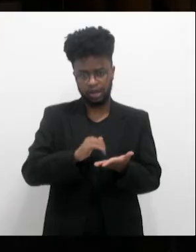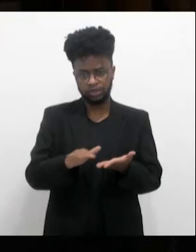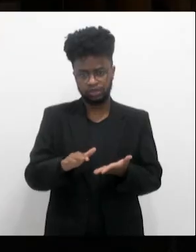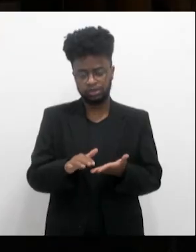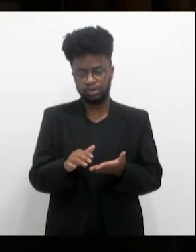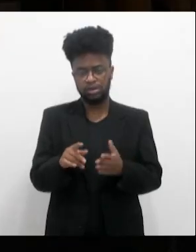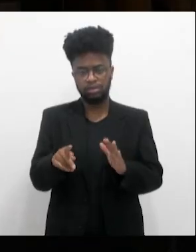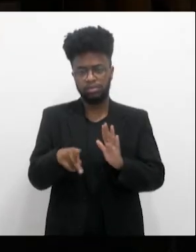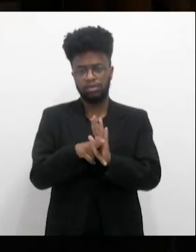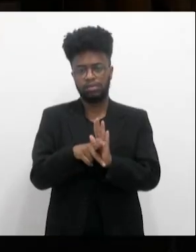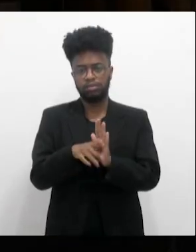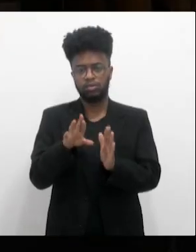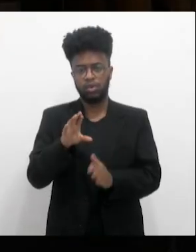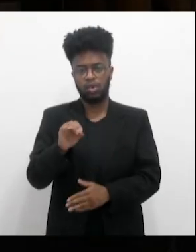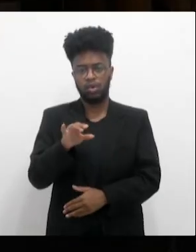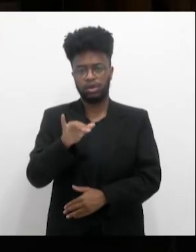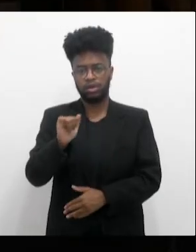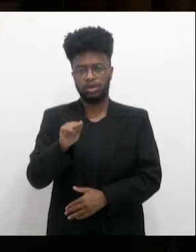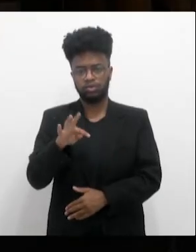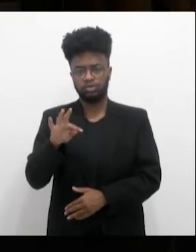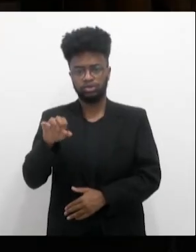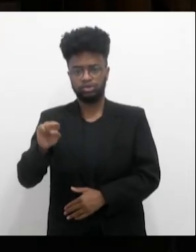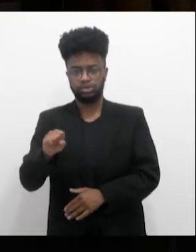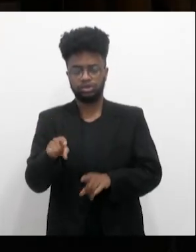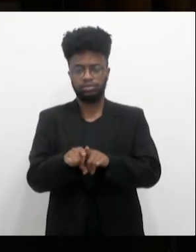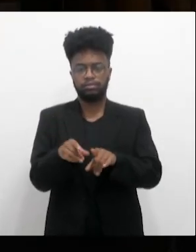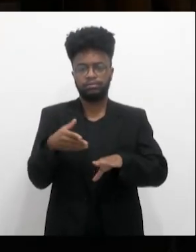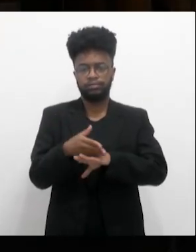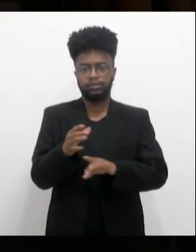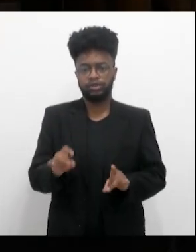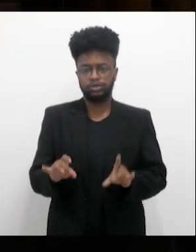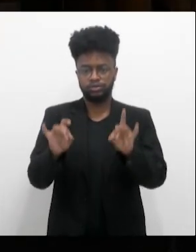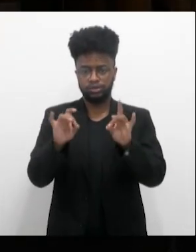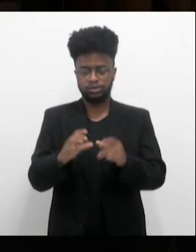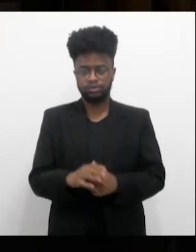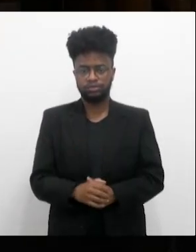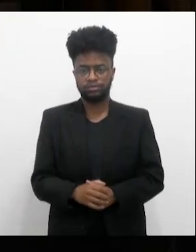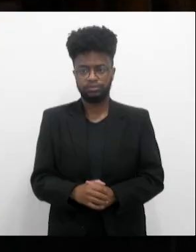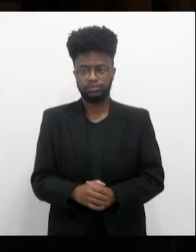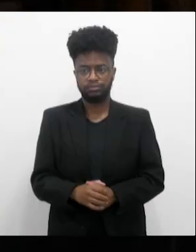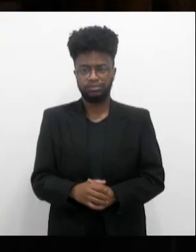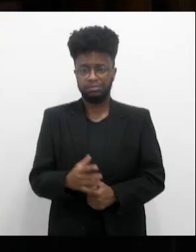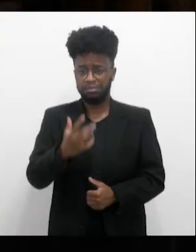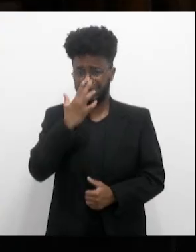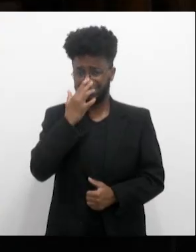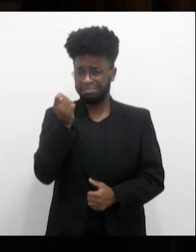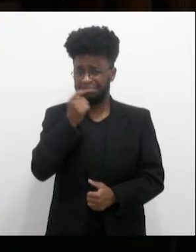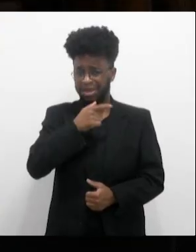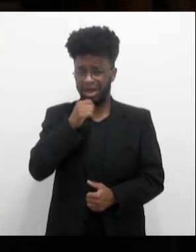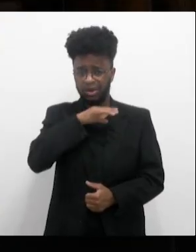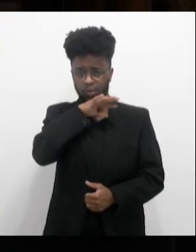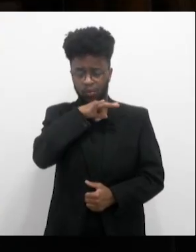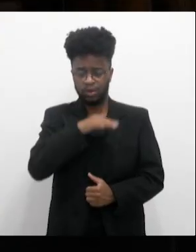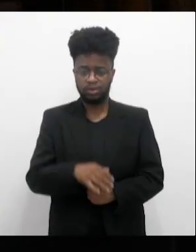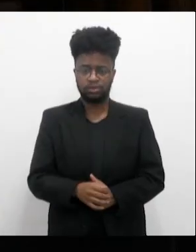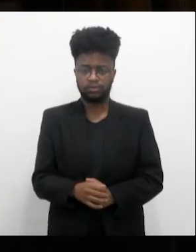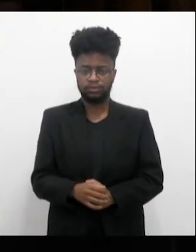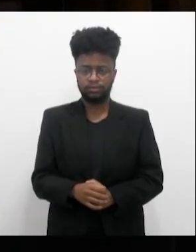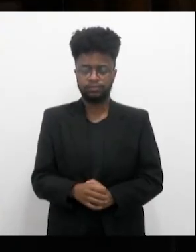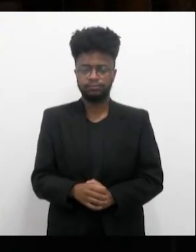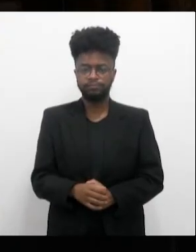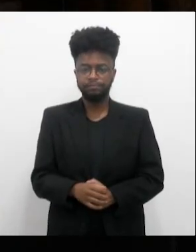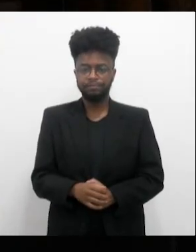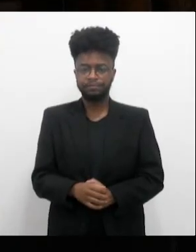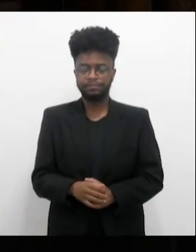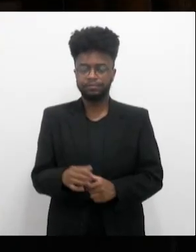do royalties de participação especial. Isso é quase uma piada de mau gosto, porque